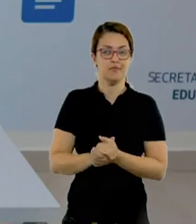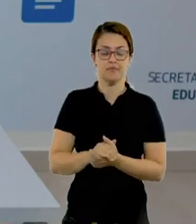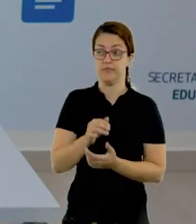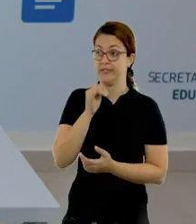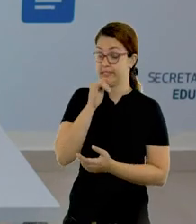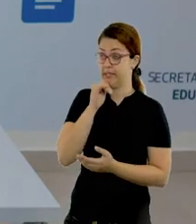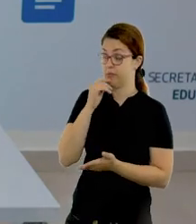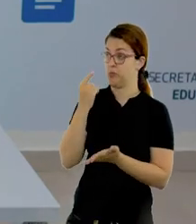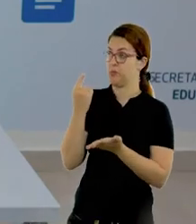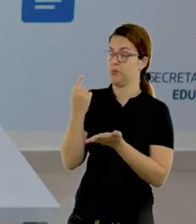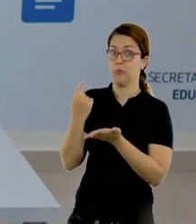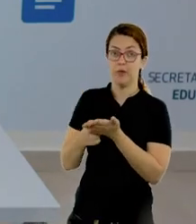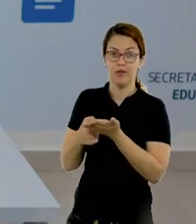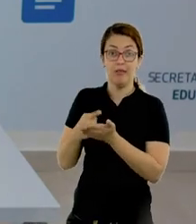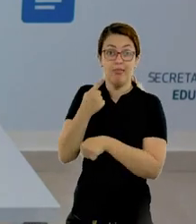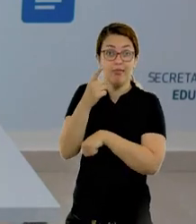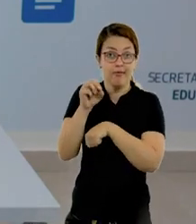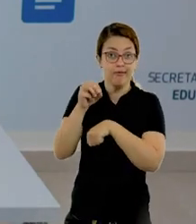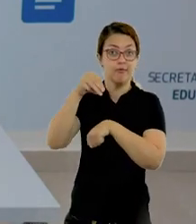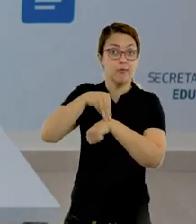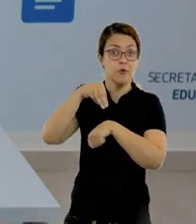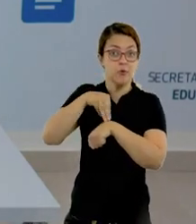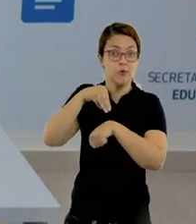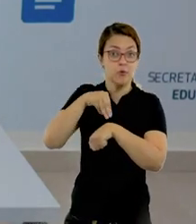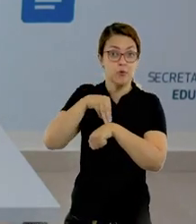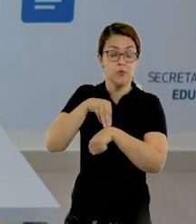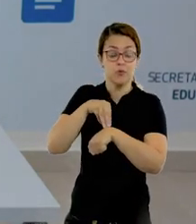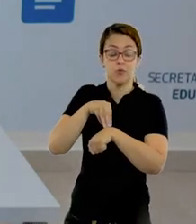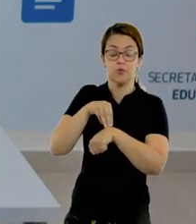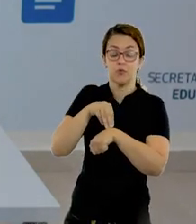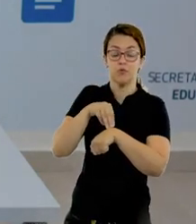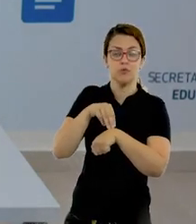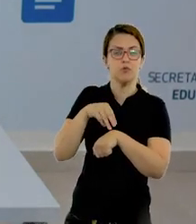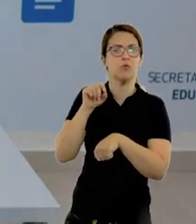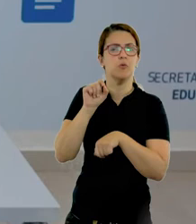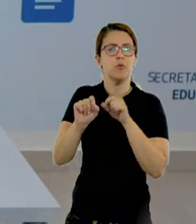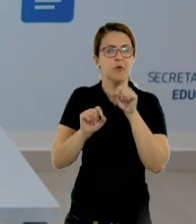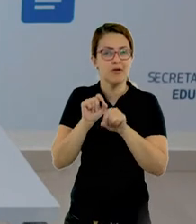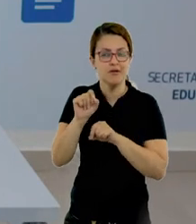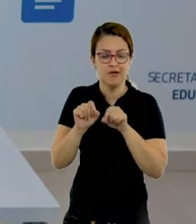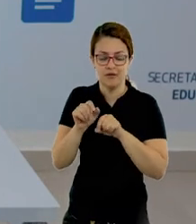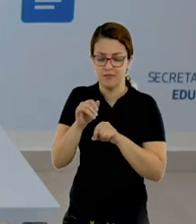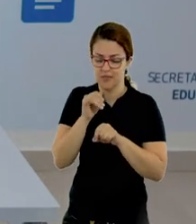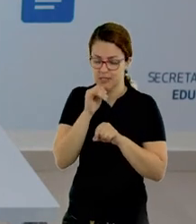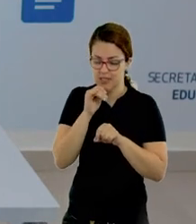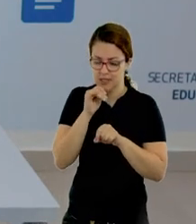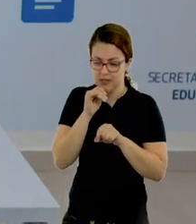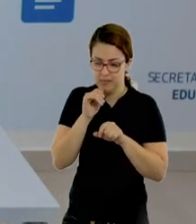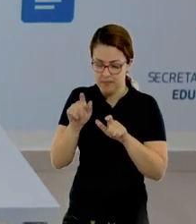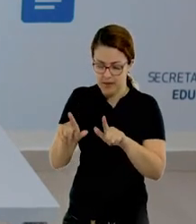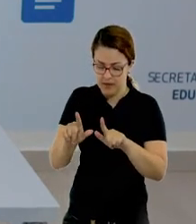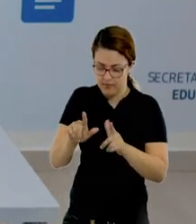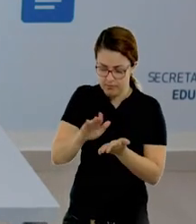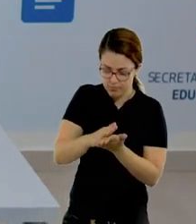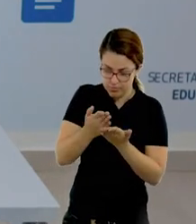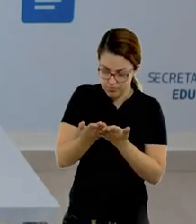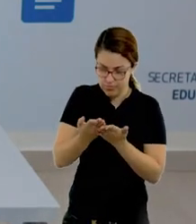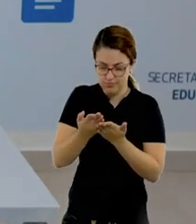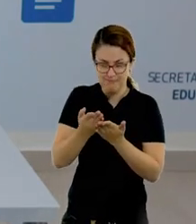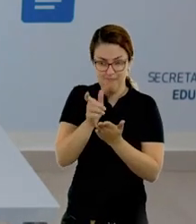menos 10 minutos. 10 minutos para quê? Você e a criança possam desenhar todas as